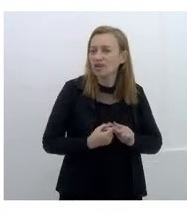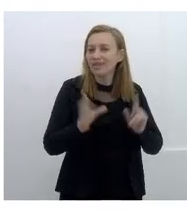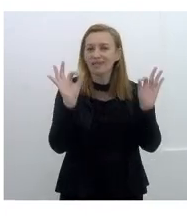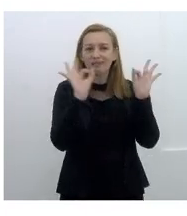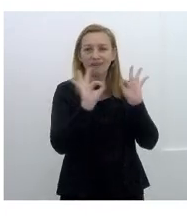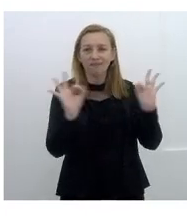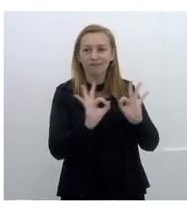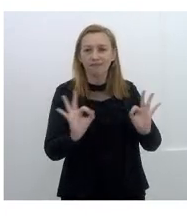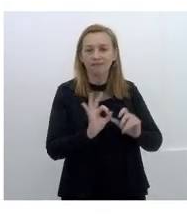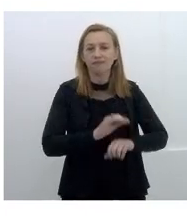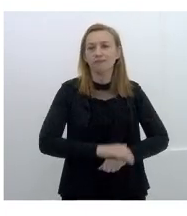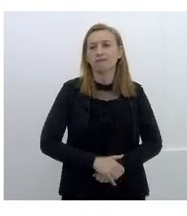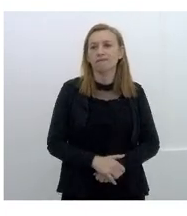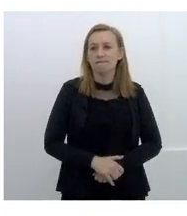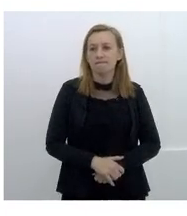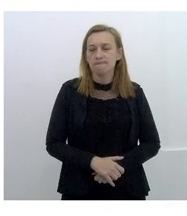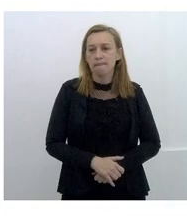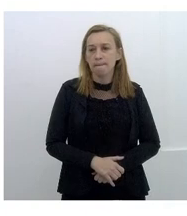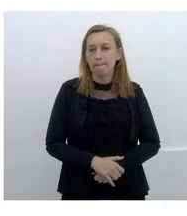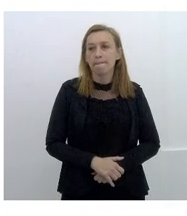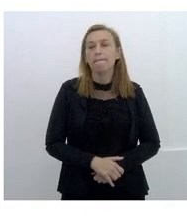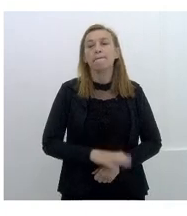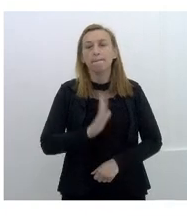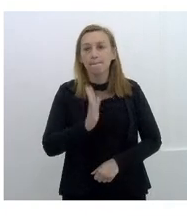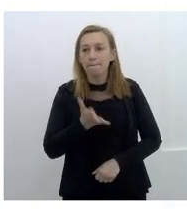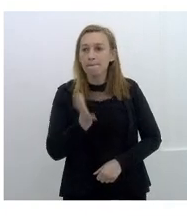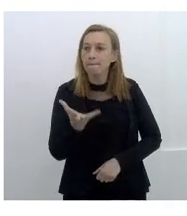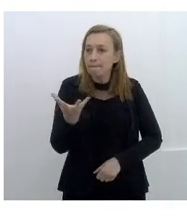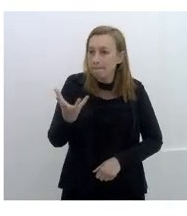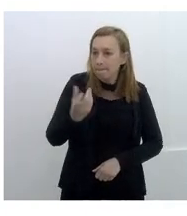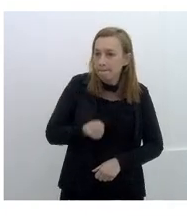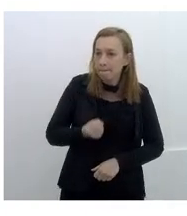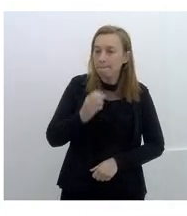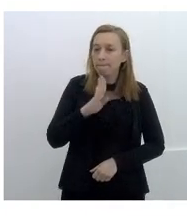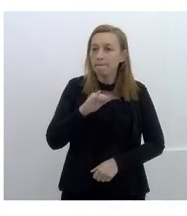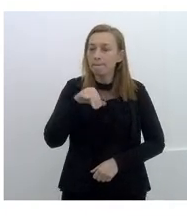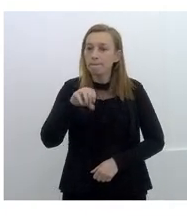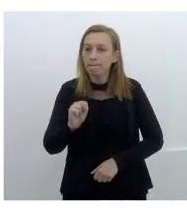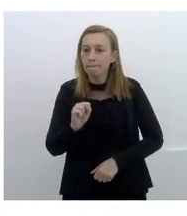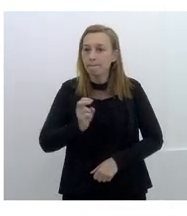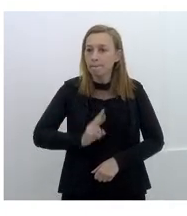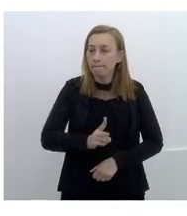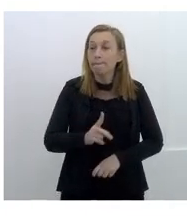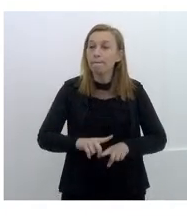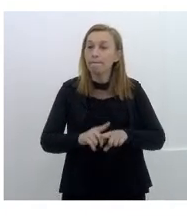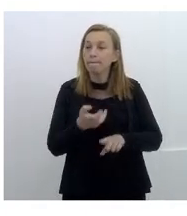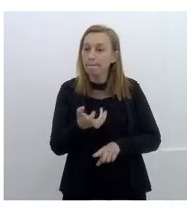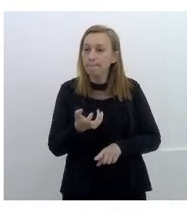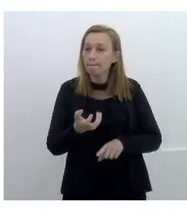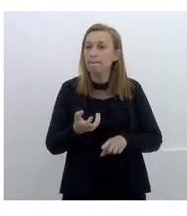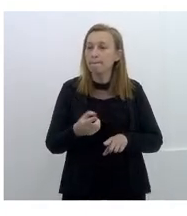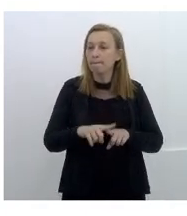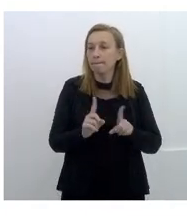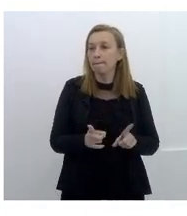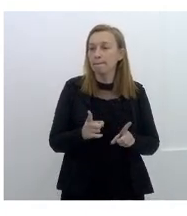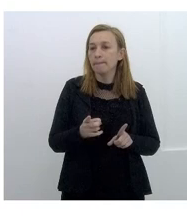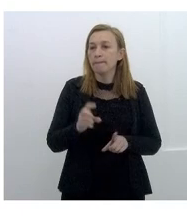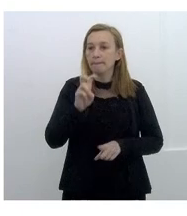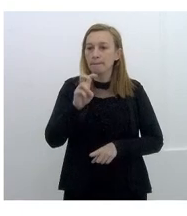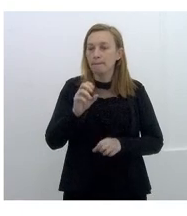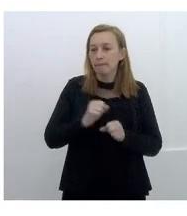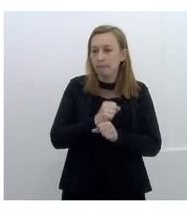nada Ah tá eu já recebo abono de permanência mas eu quero me aposentar daqui a cinco anos